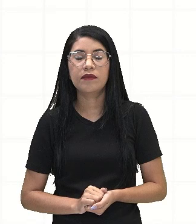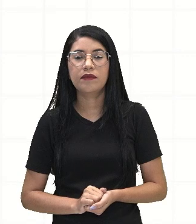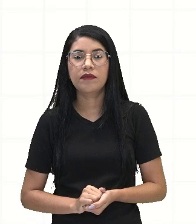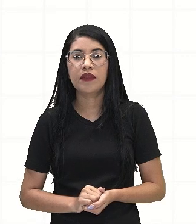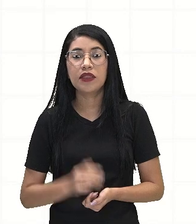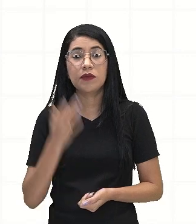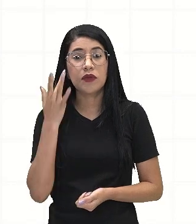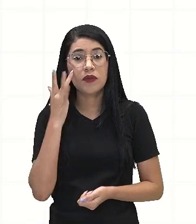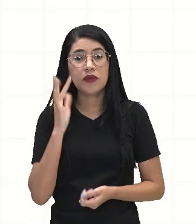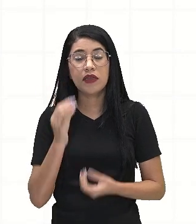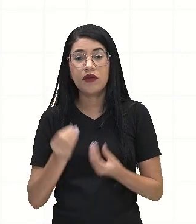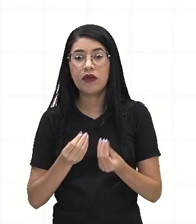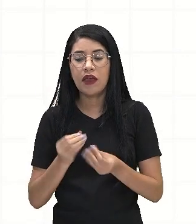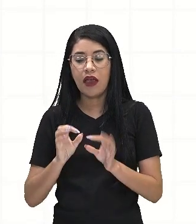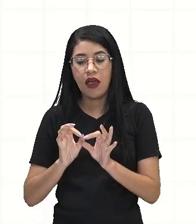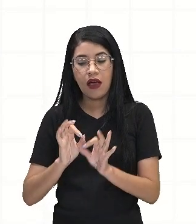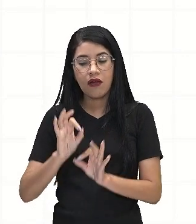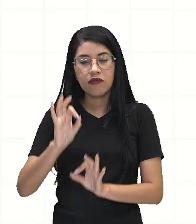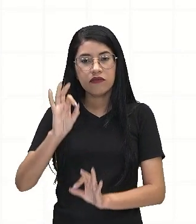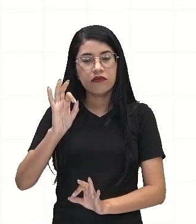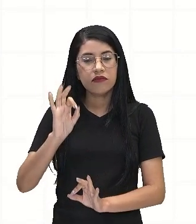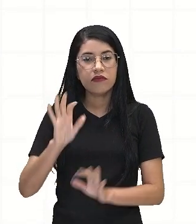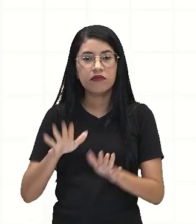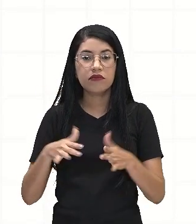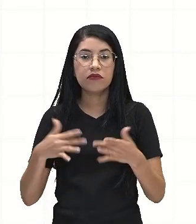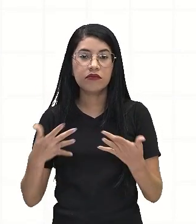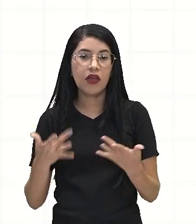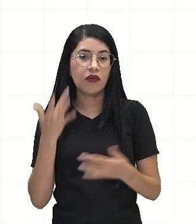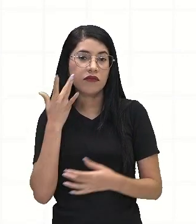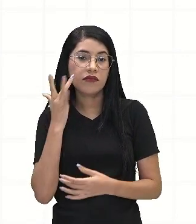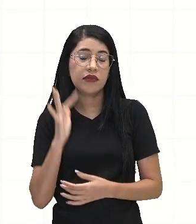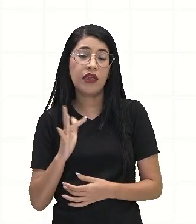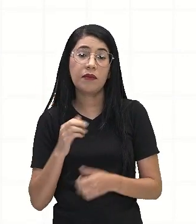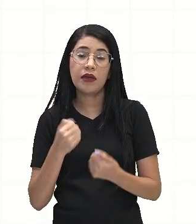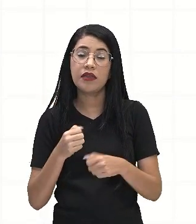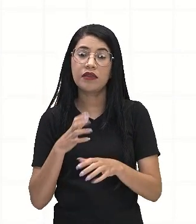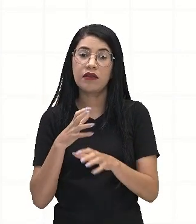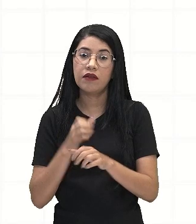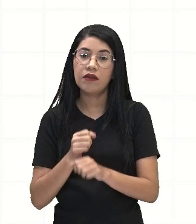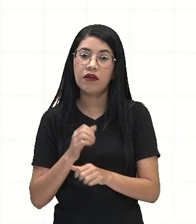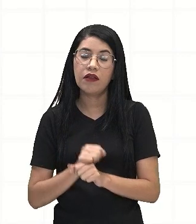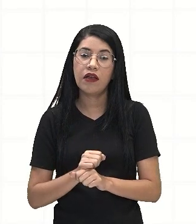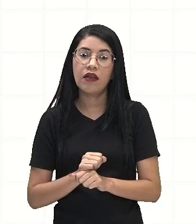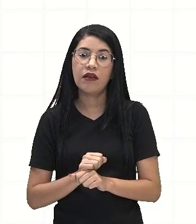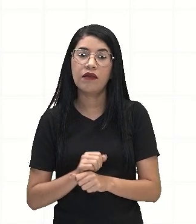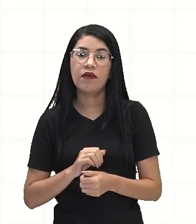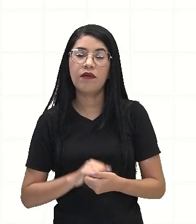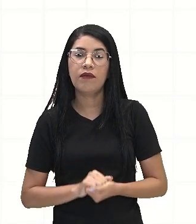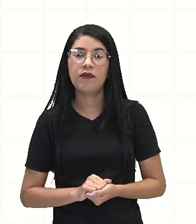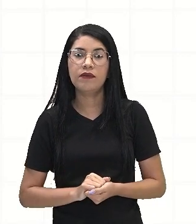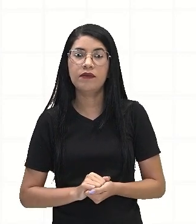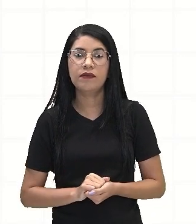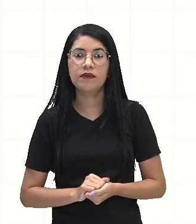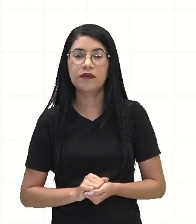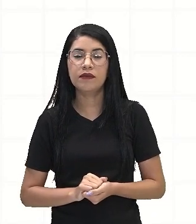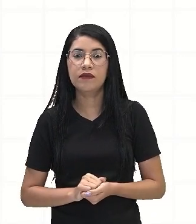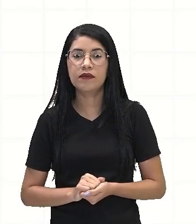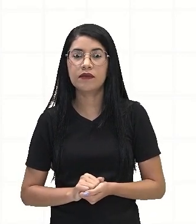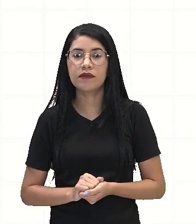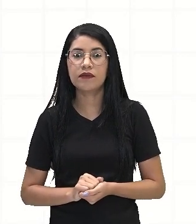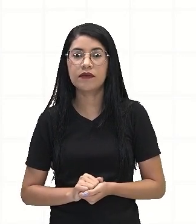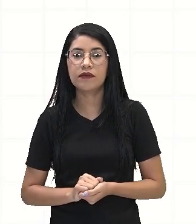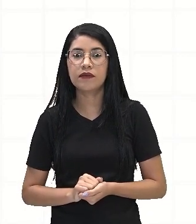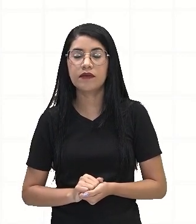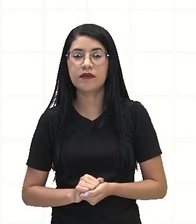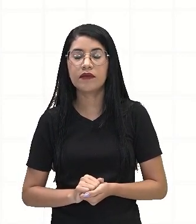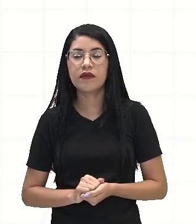não saberia qual é a altura, né? Porque aqui está chamando de x. E para calcular o volume